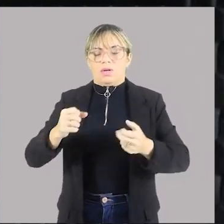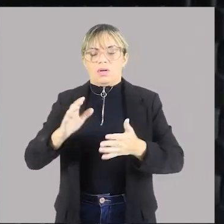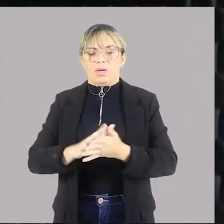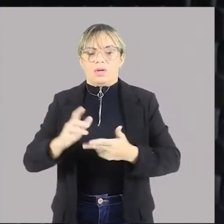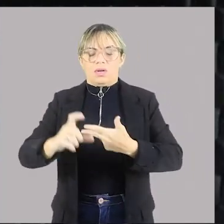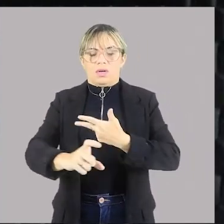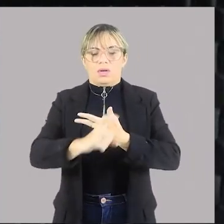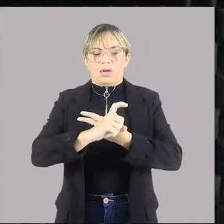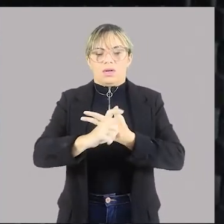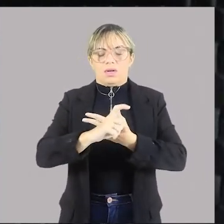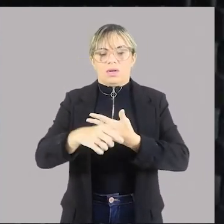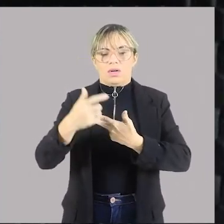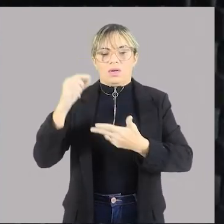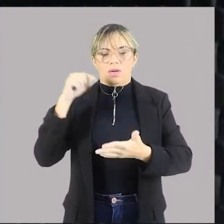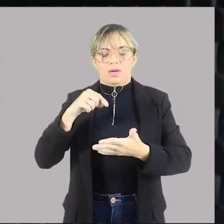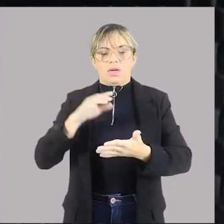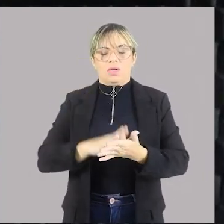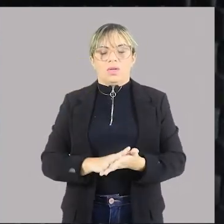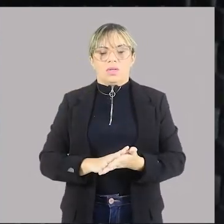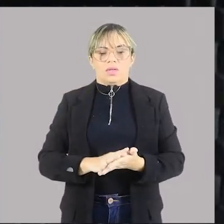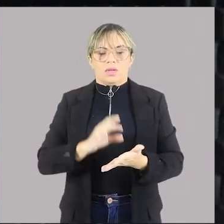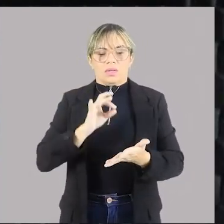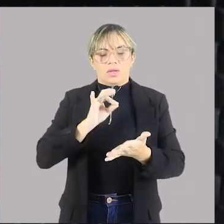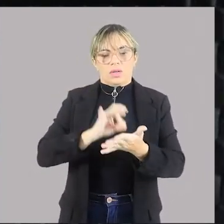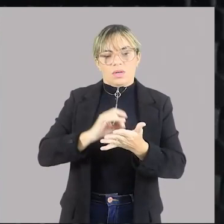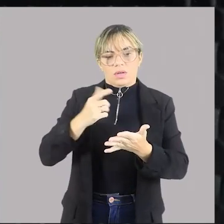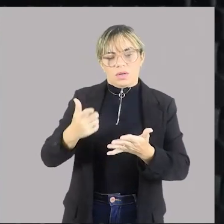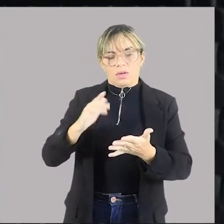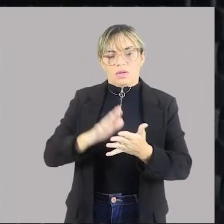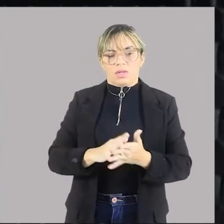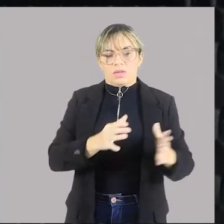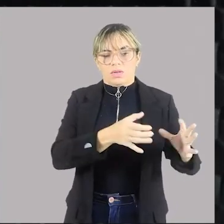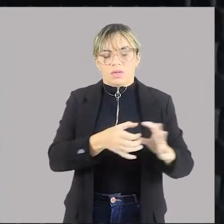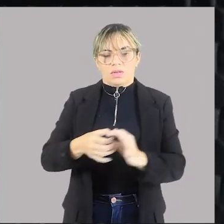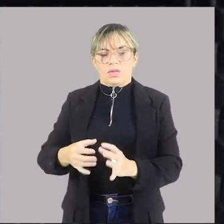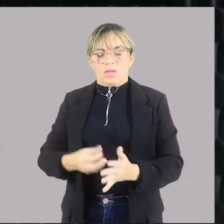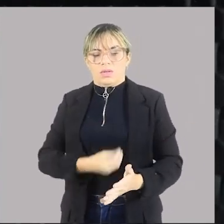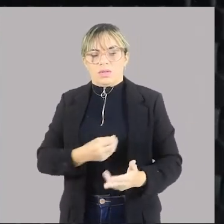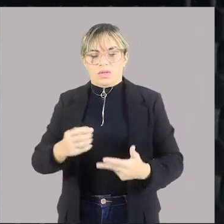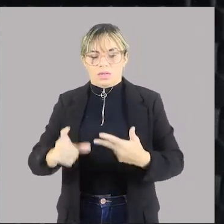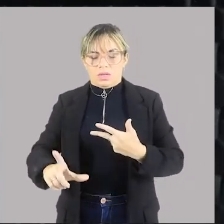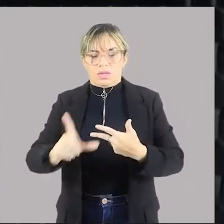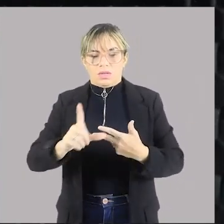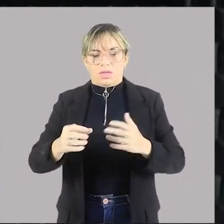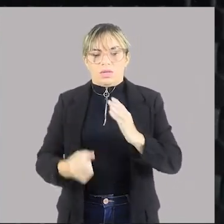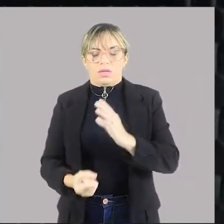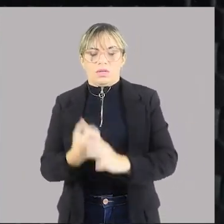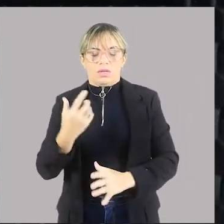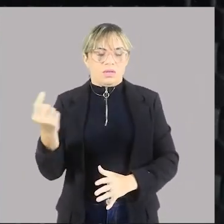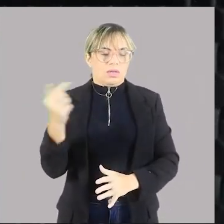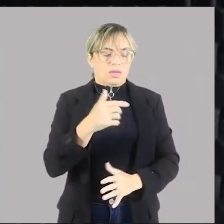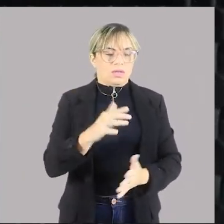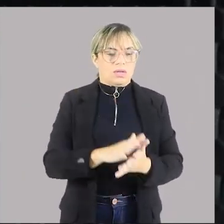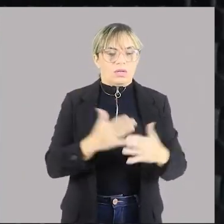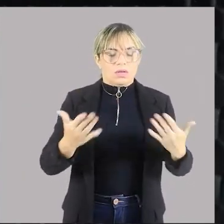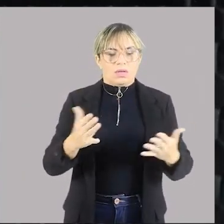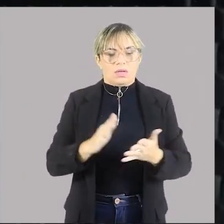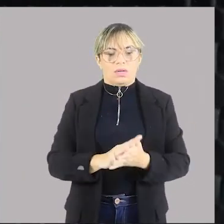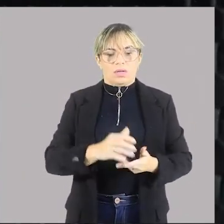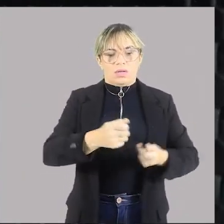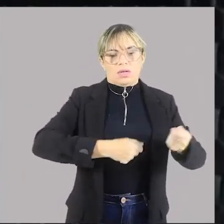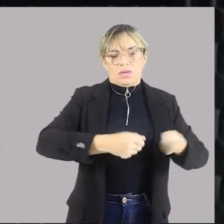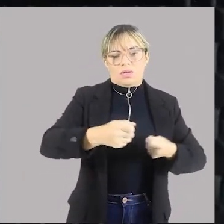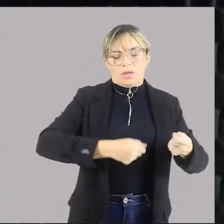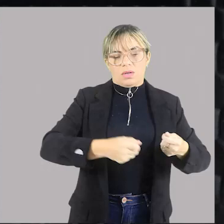executivo faça a concretização dessas leis criadas pelo legislativo. Ou seja, Só a função administrativa é que consegue de